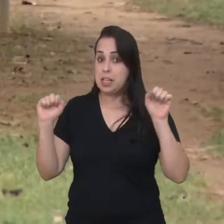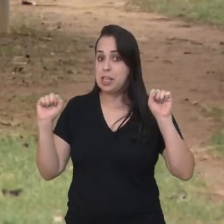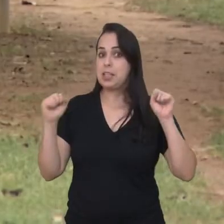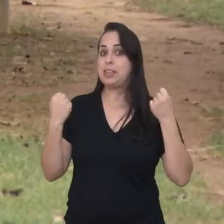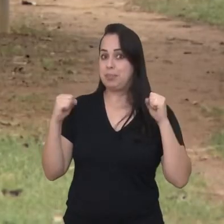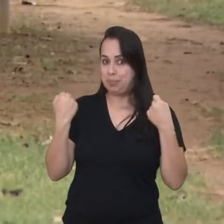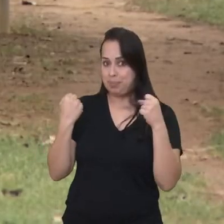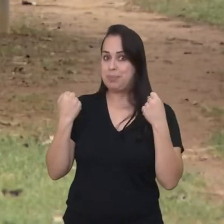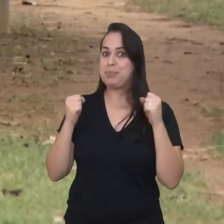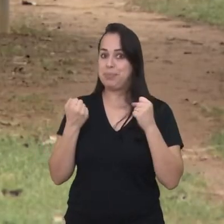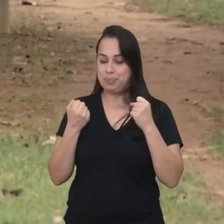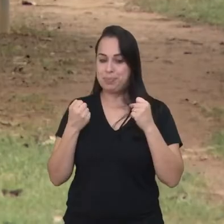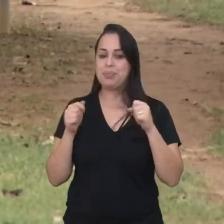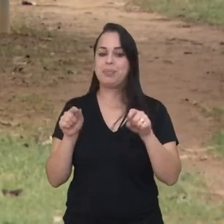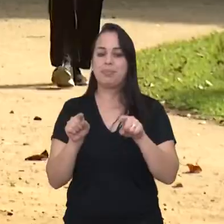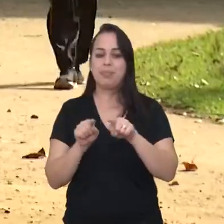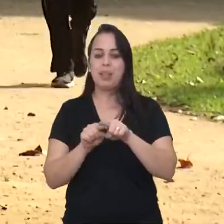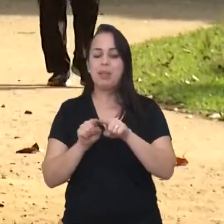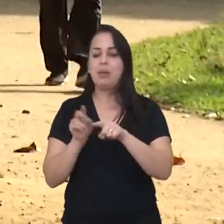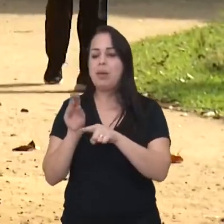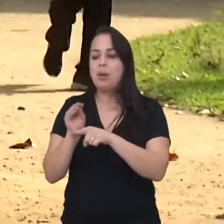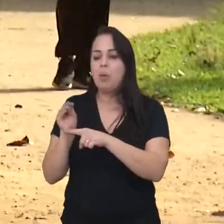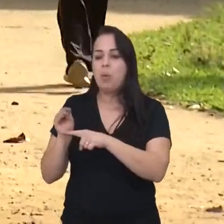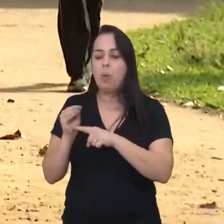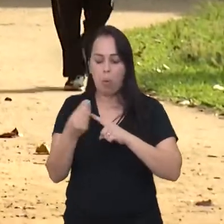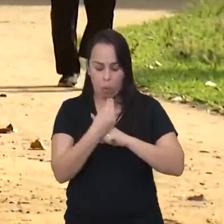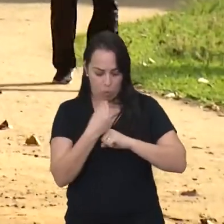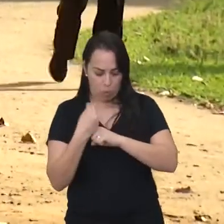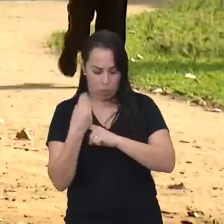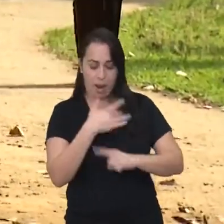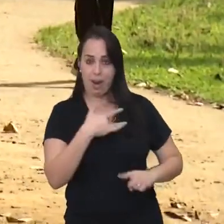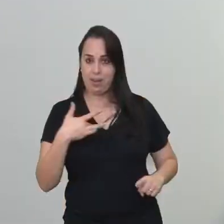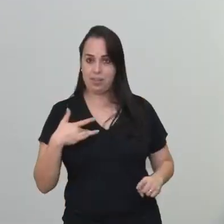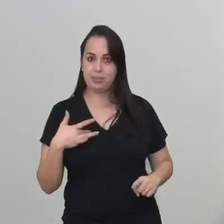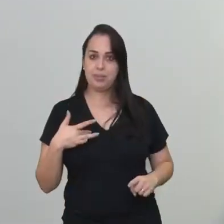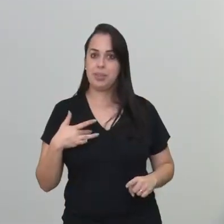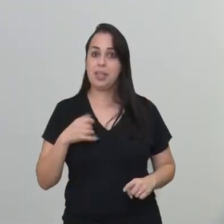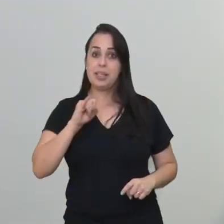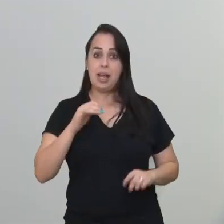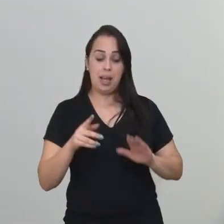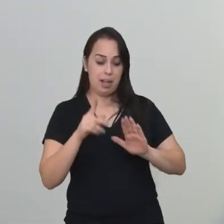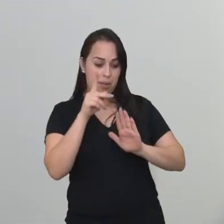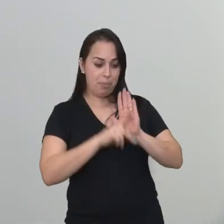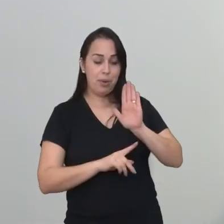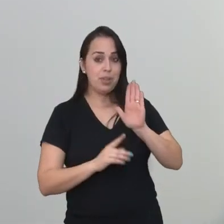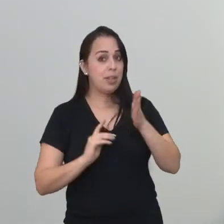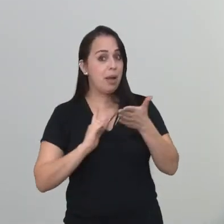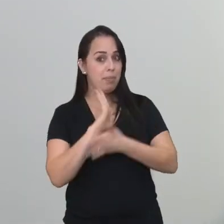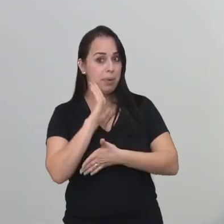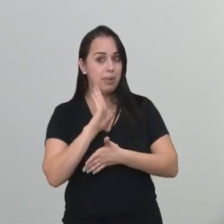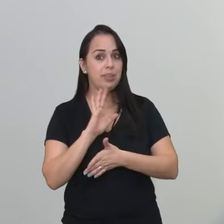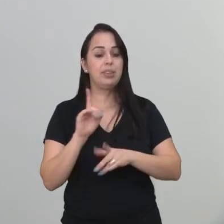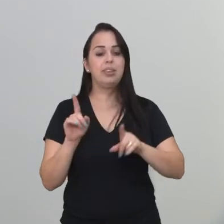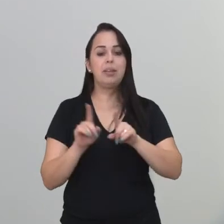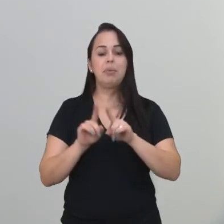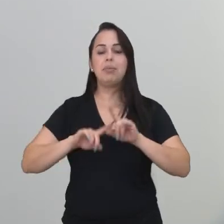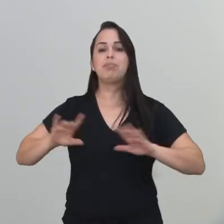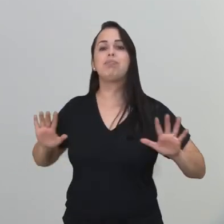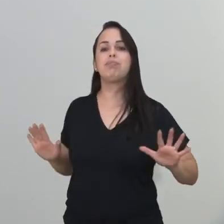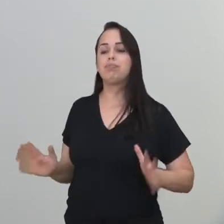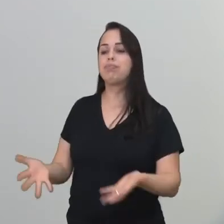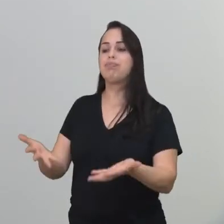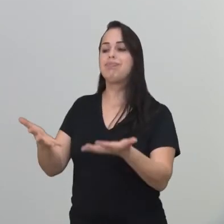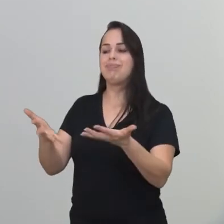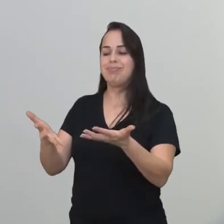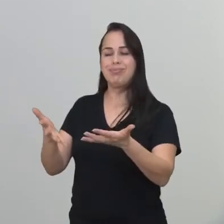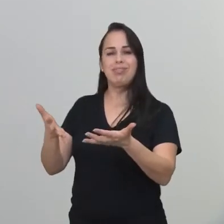de atividades físicas nos idosos e também o cuidado com a saúde. Quando você aprova um projeto nesse sentido, você também anima